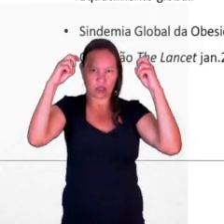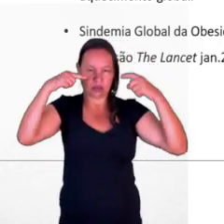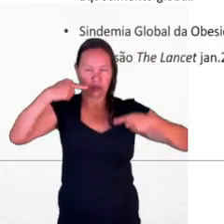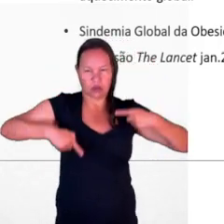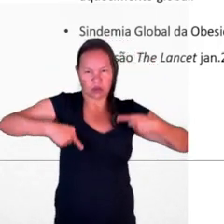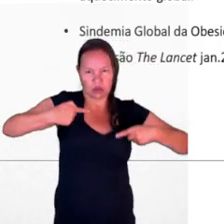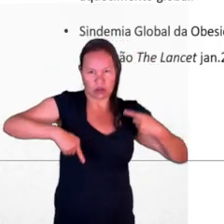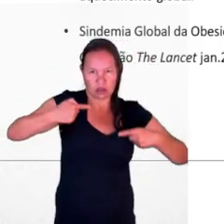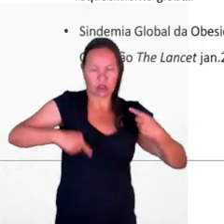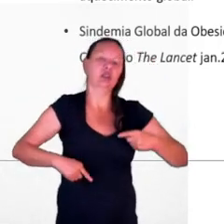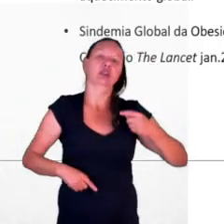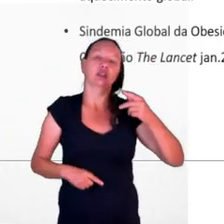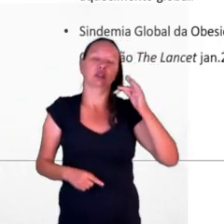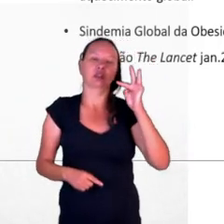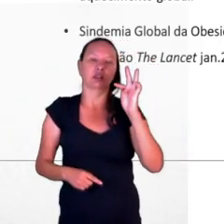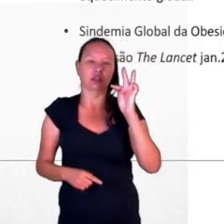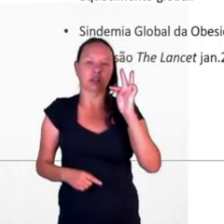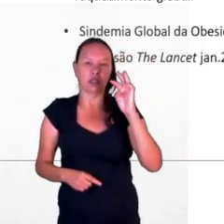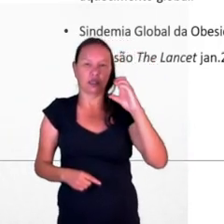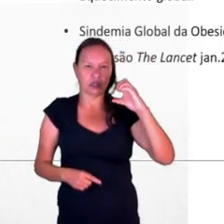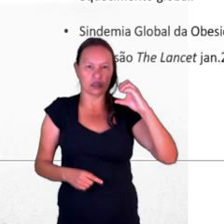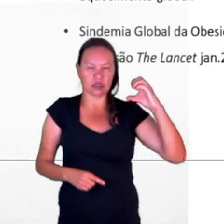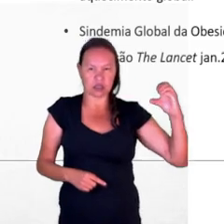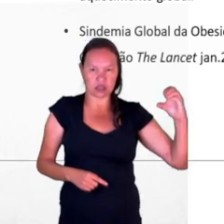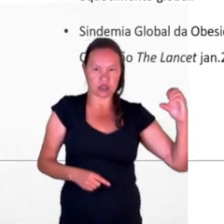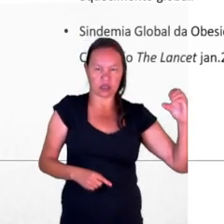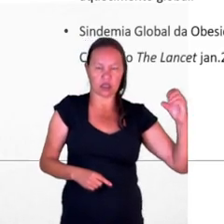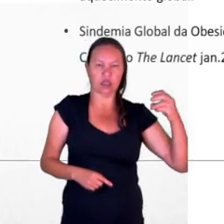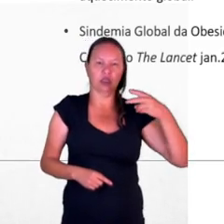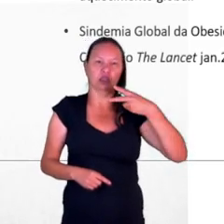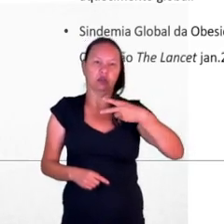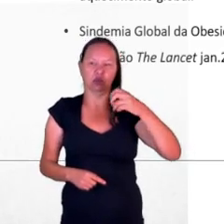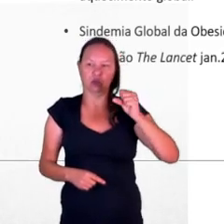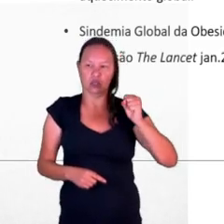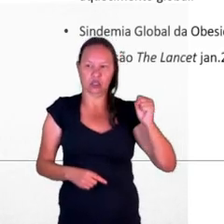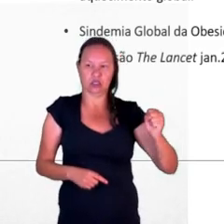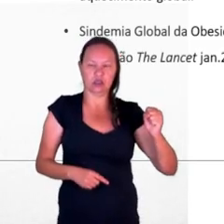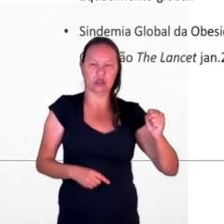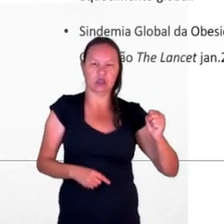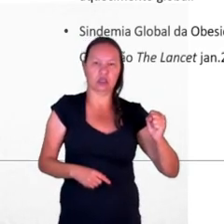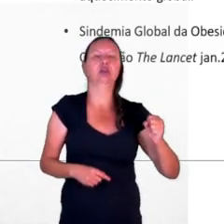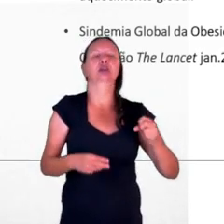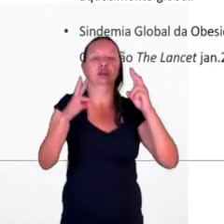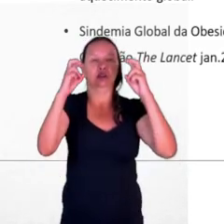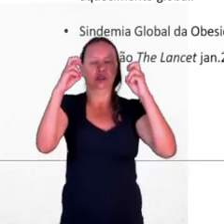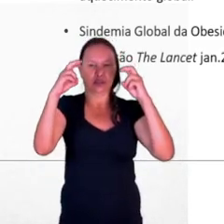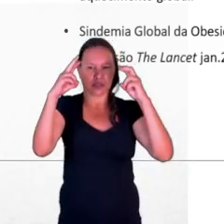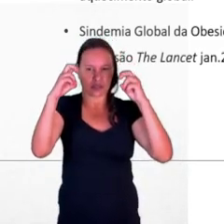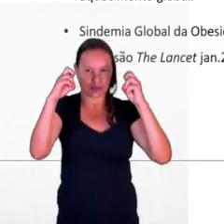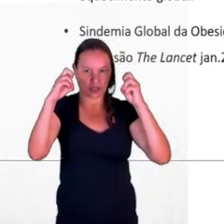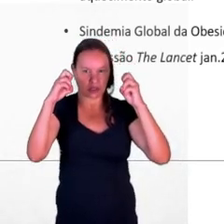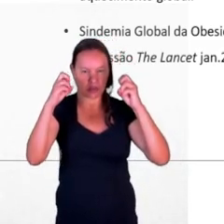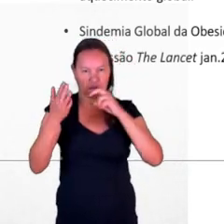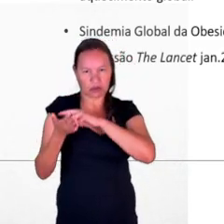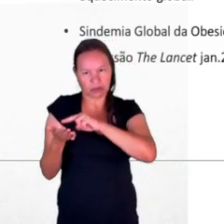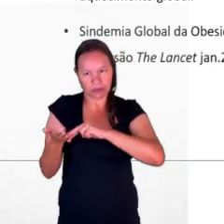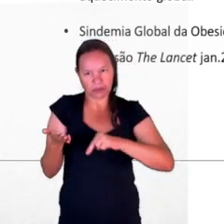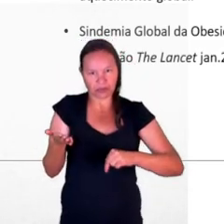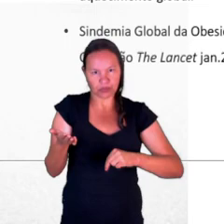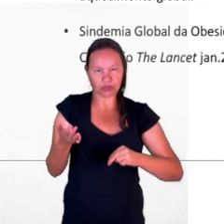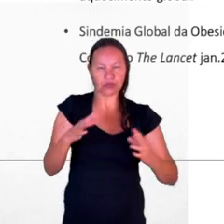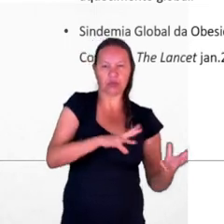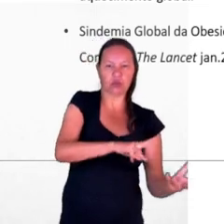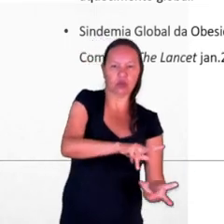ipcc já no ano de 21 ele alertava e esse relatório é o melhor relatório de âmbito